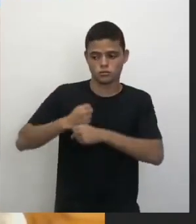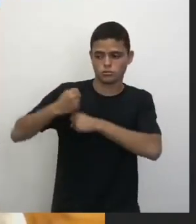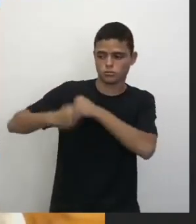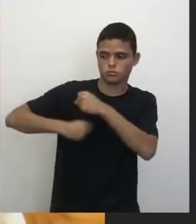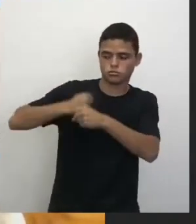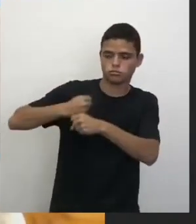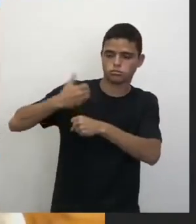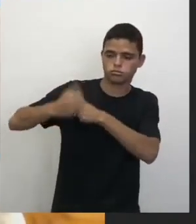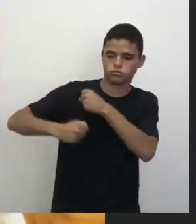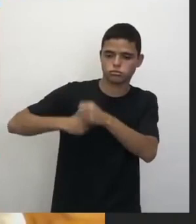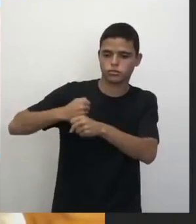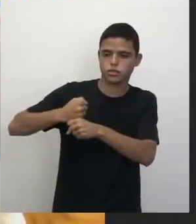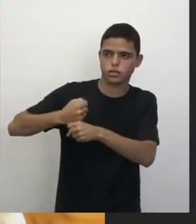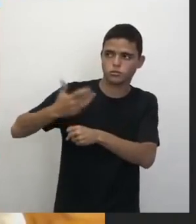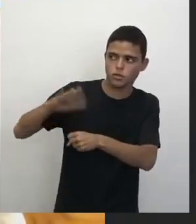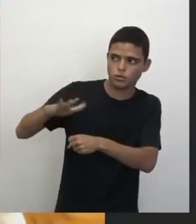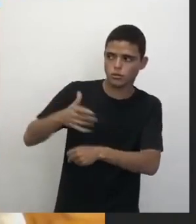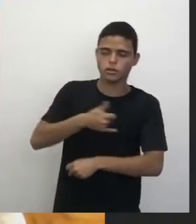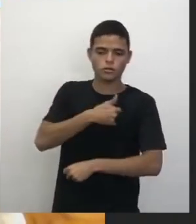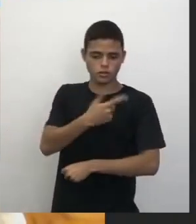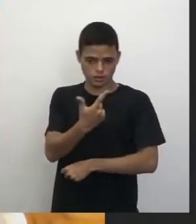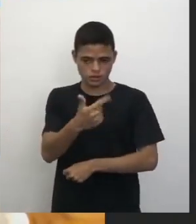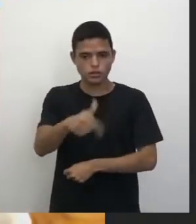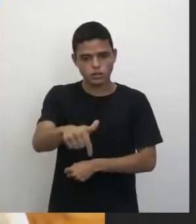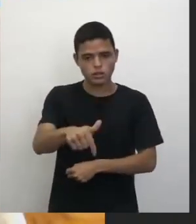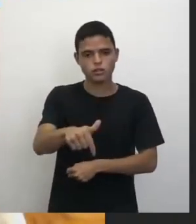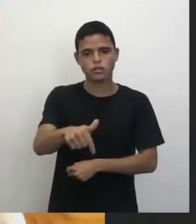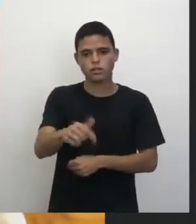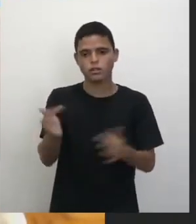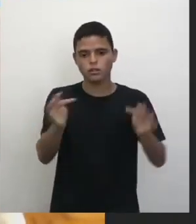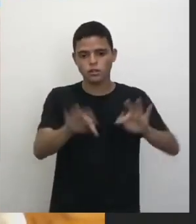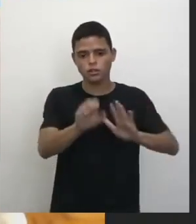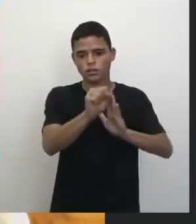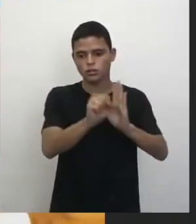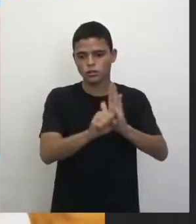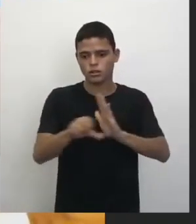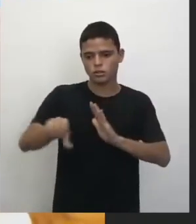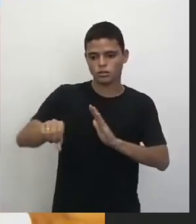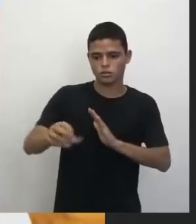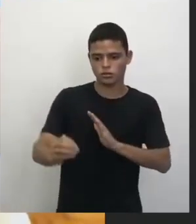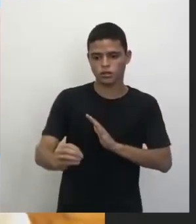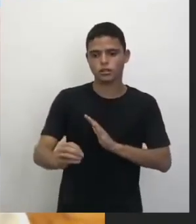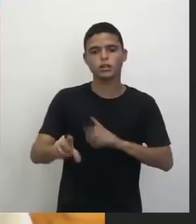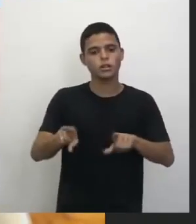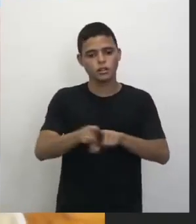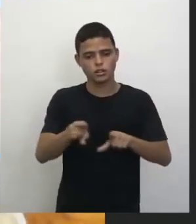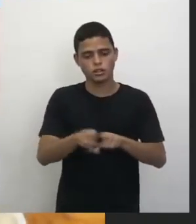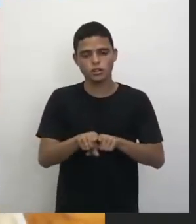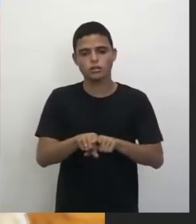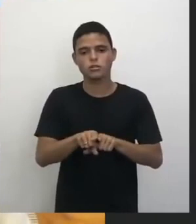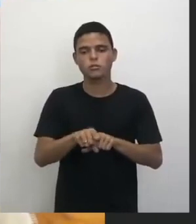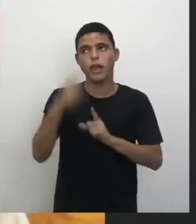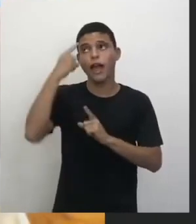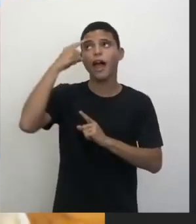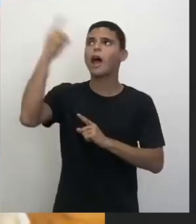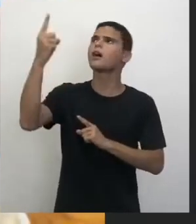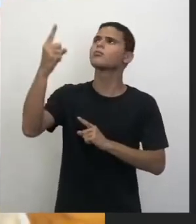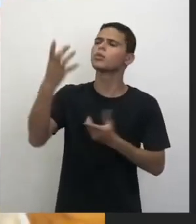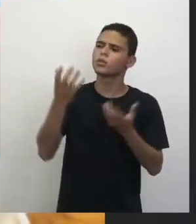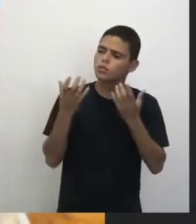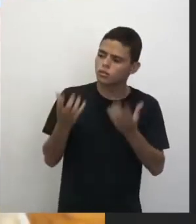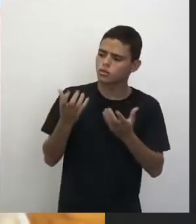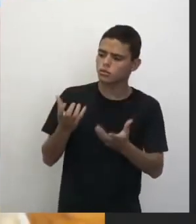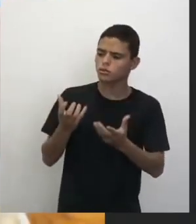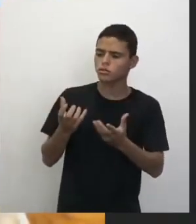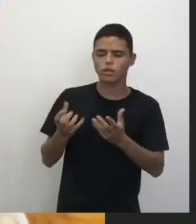tarde, já com uns 17 anos, no final dos anos 90, que eu coloquei na minha cabeça que eu queria ser quadrinista, né? E